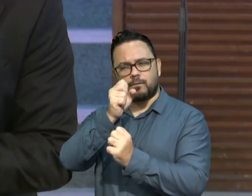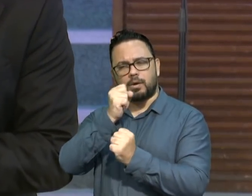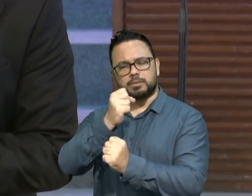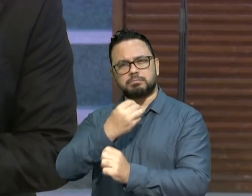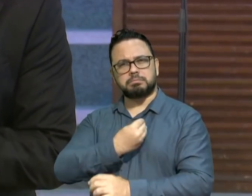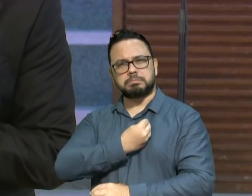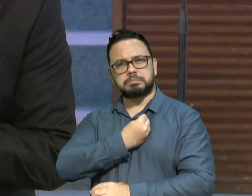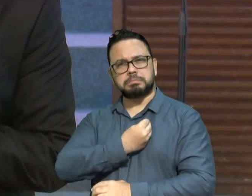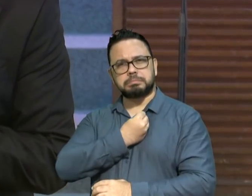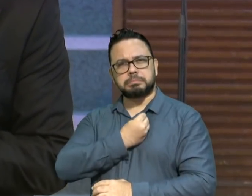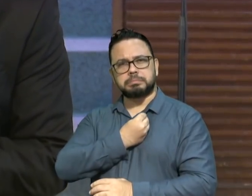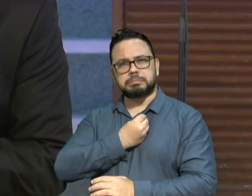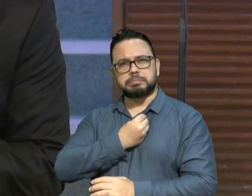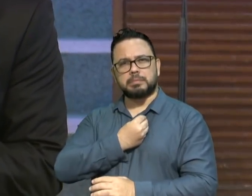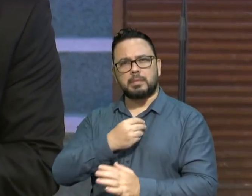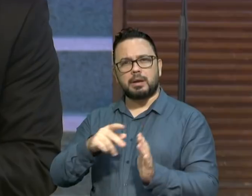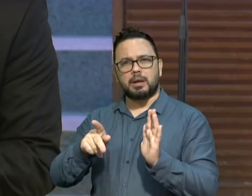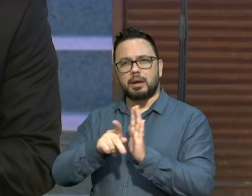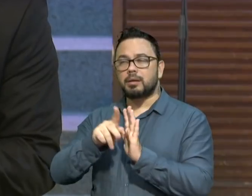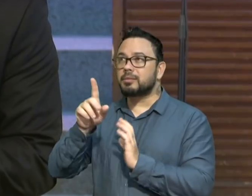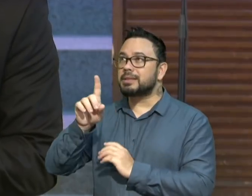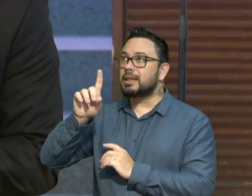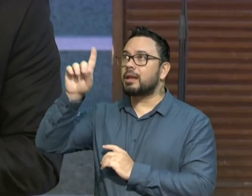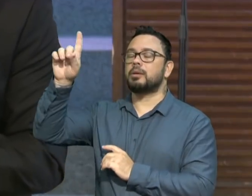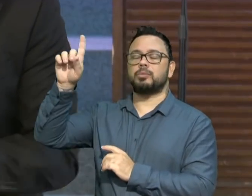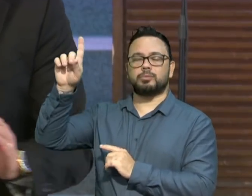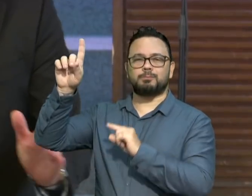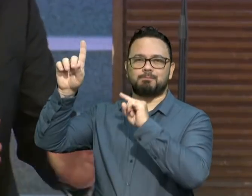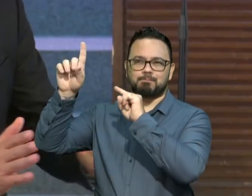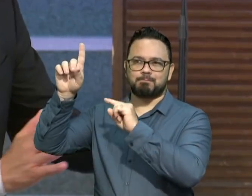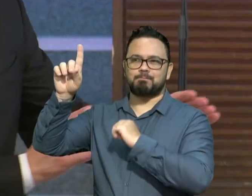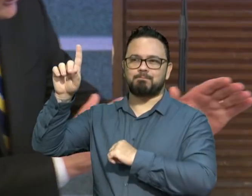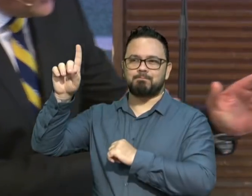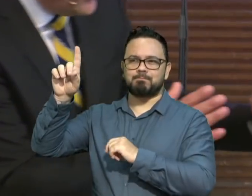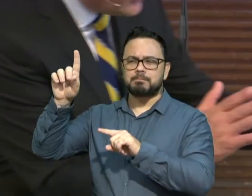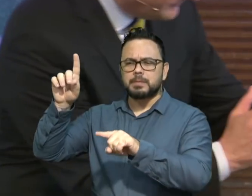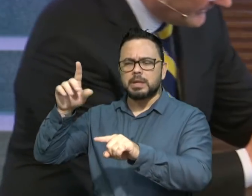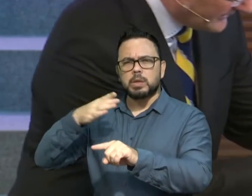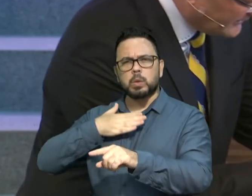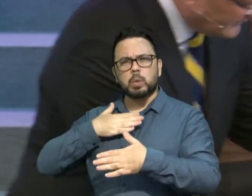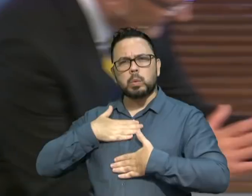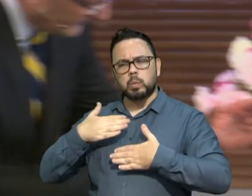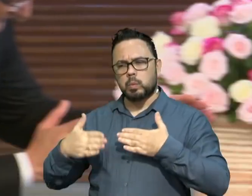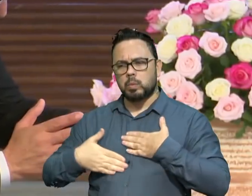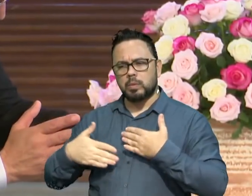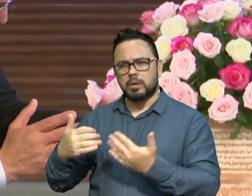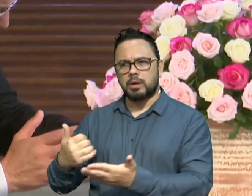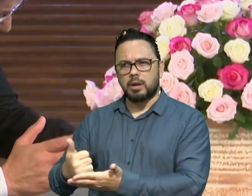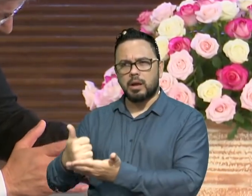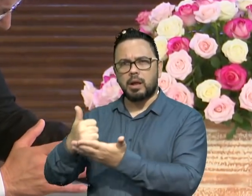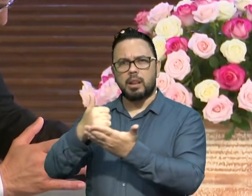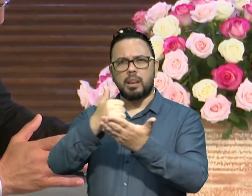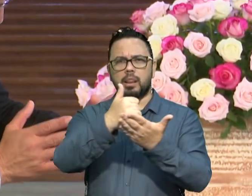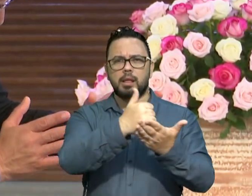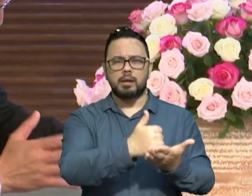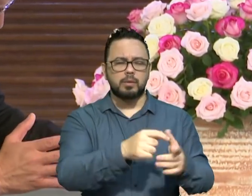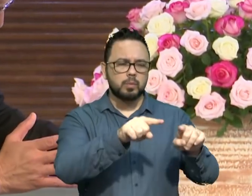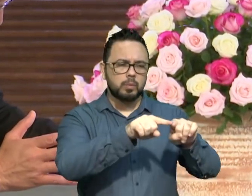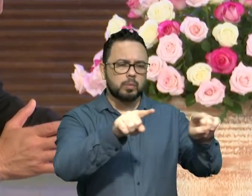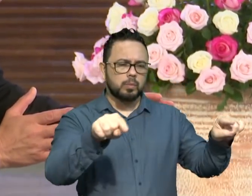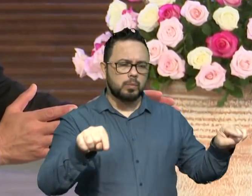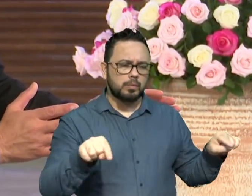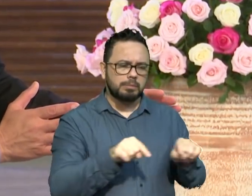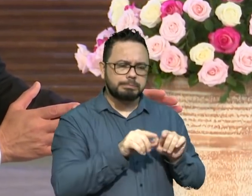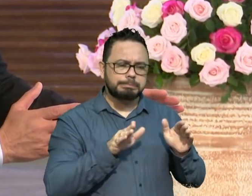vida está com a própria vida que Deus aquele corpinho seria levado para o cemitério a